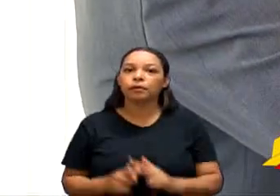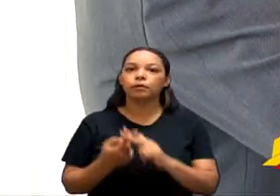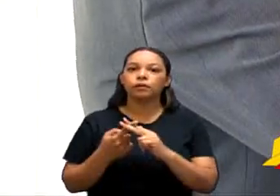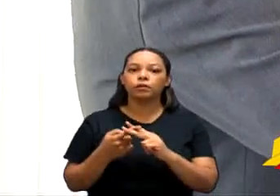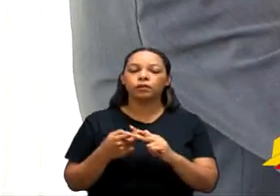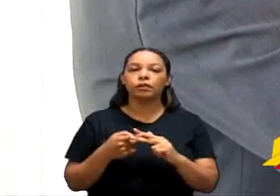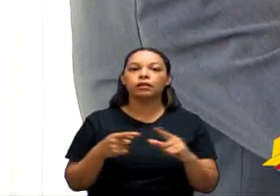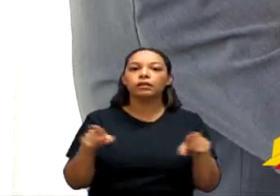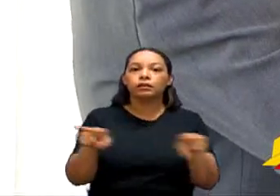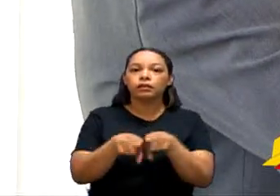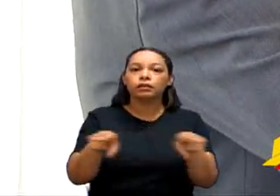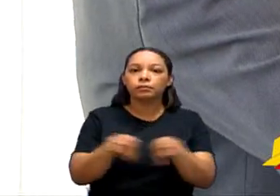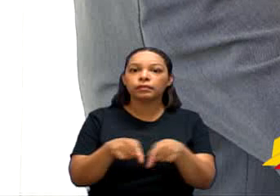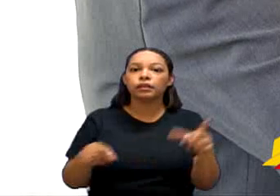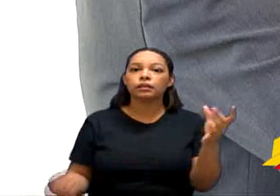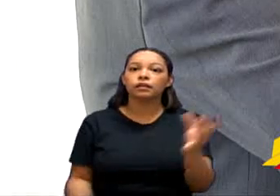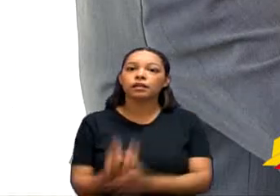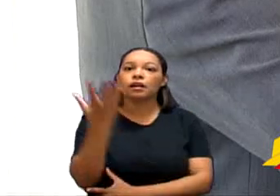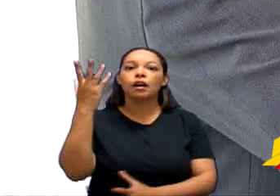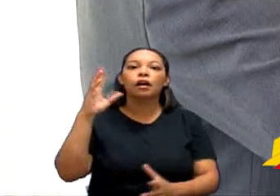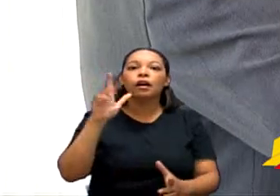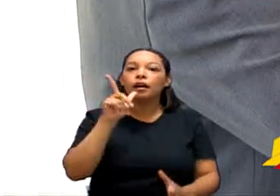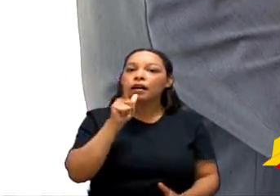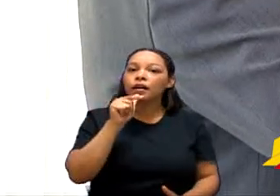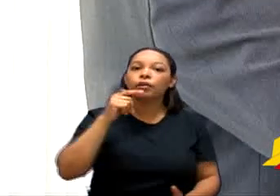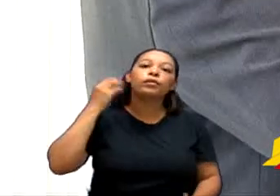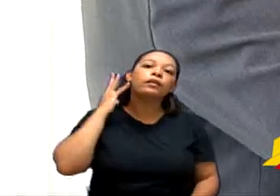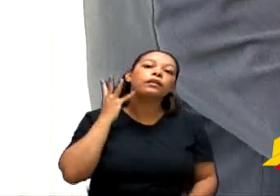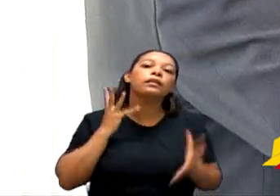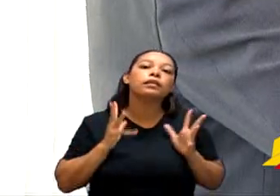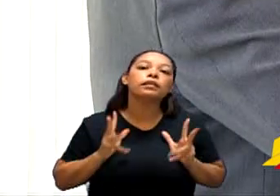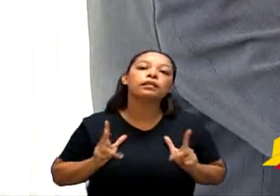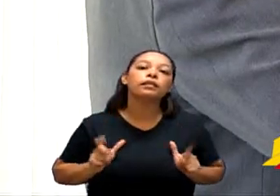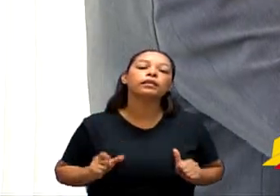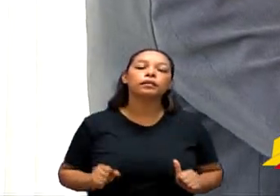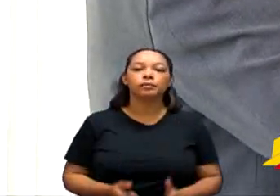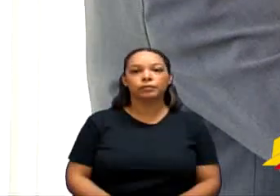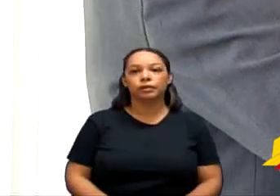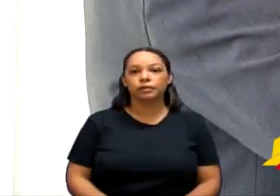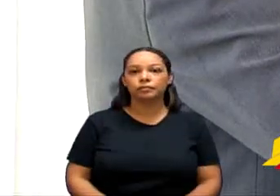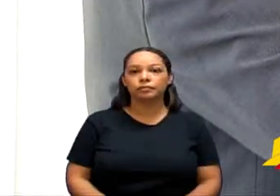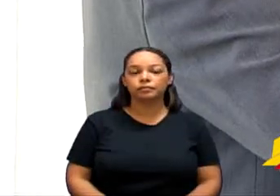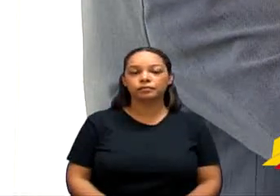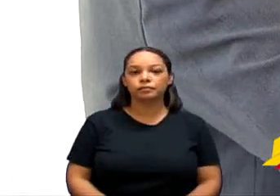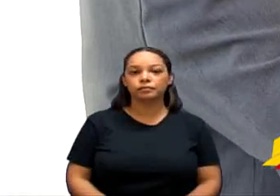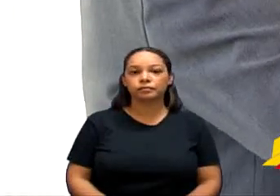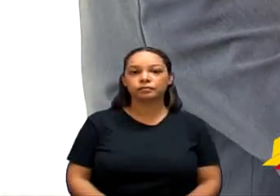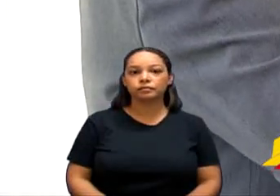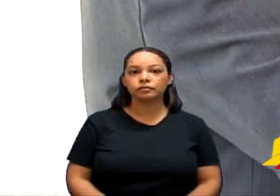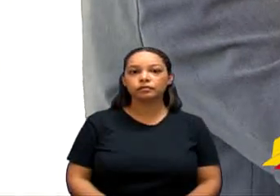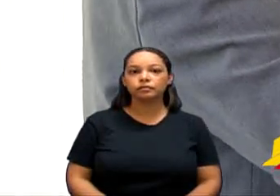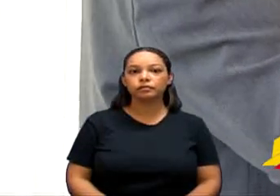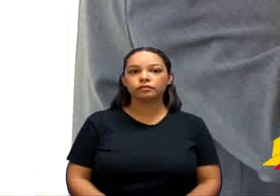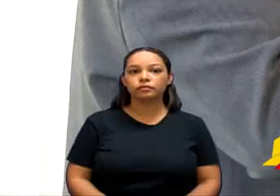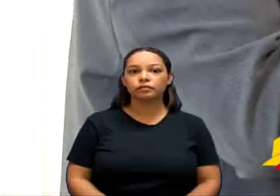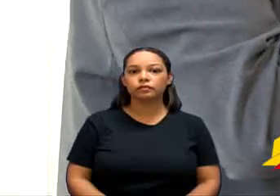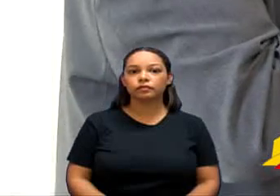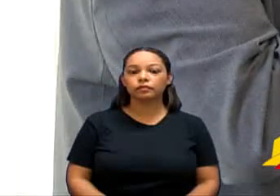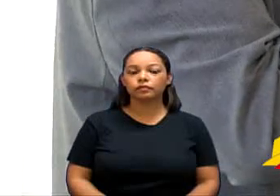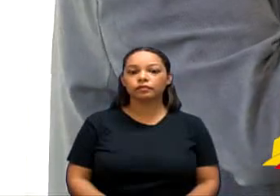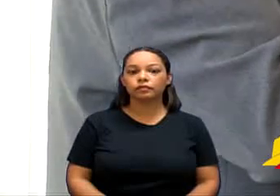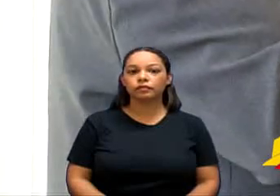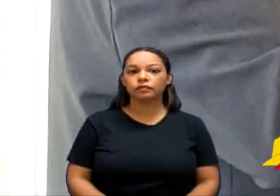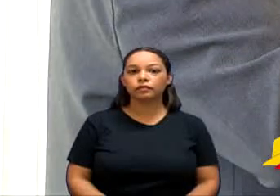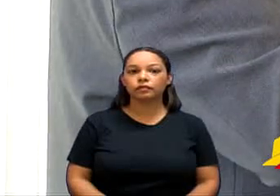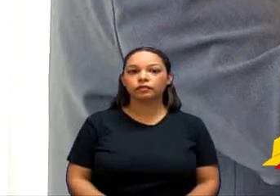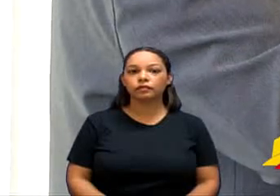parte dessa questão da proliferação das algas nessas reservas de água que tem nas estações de tratamento de água.